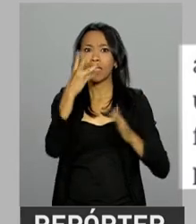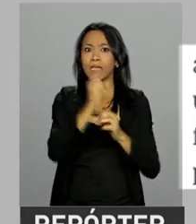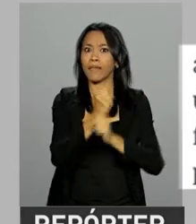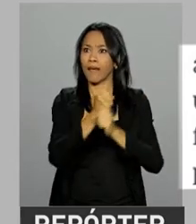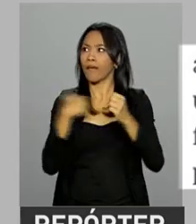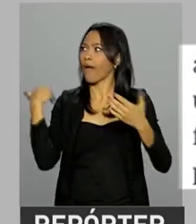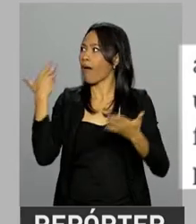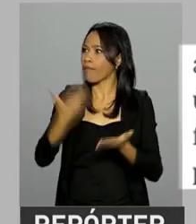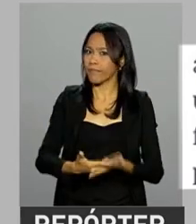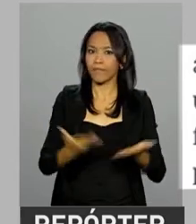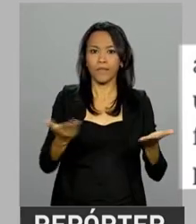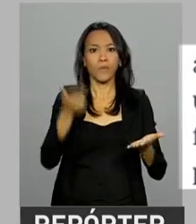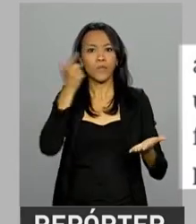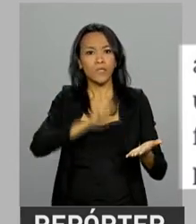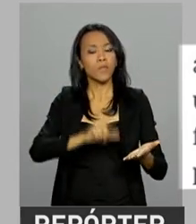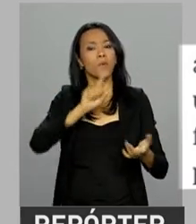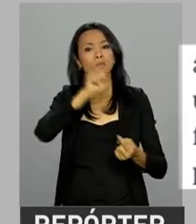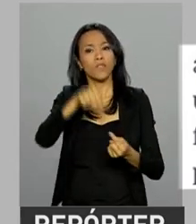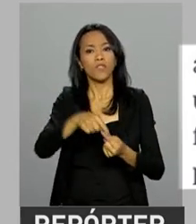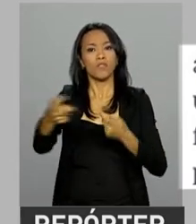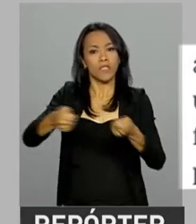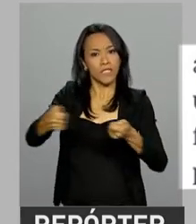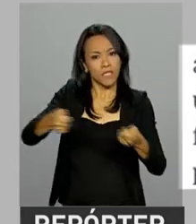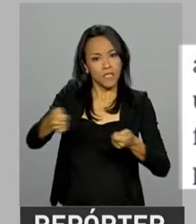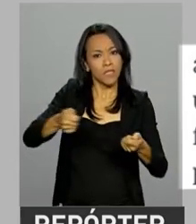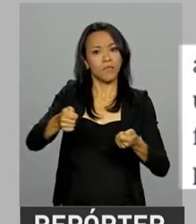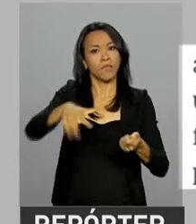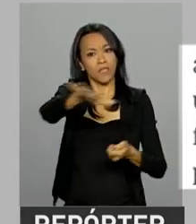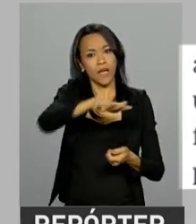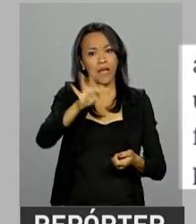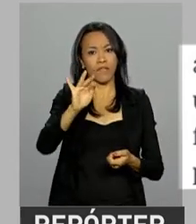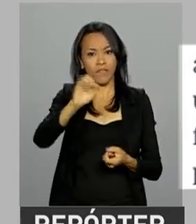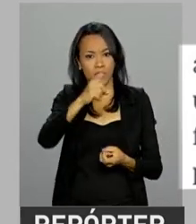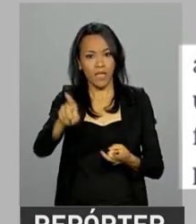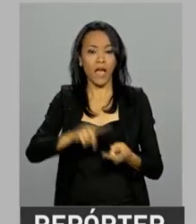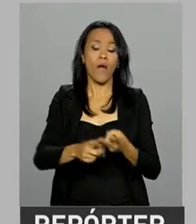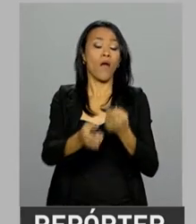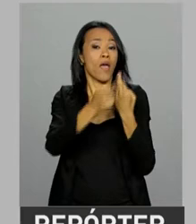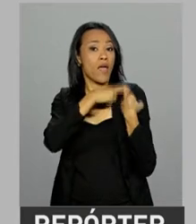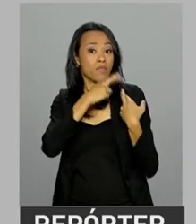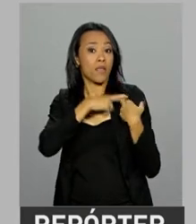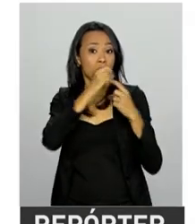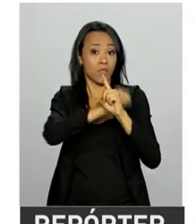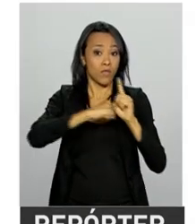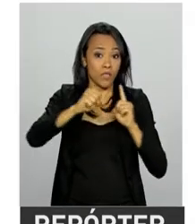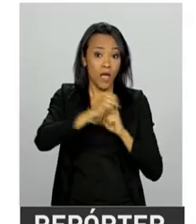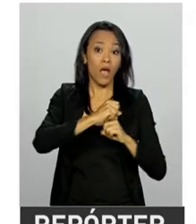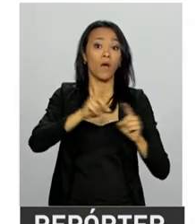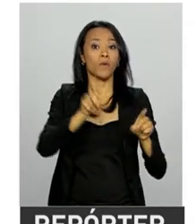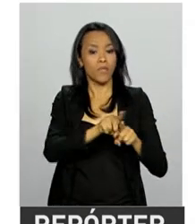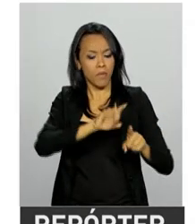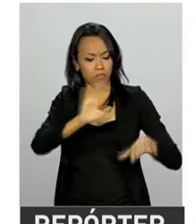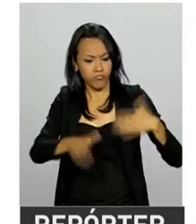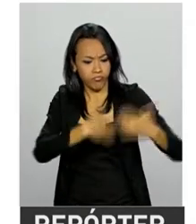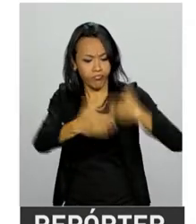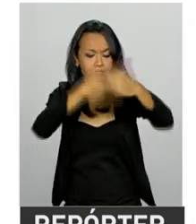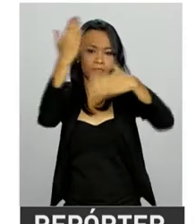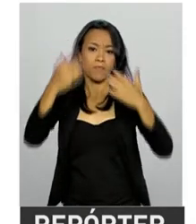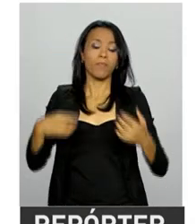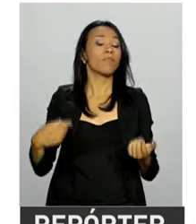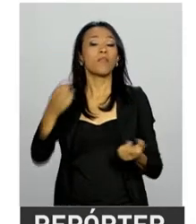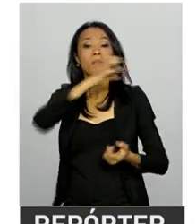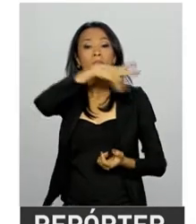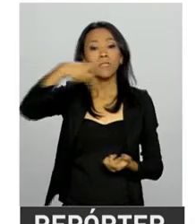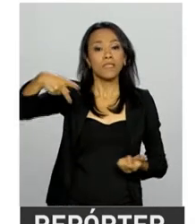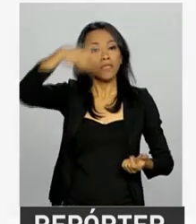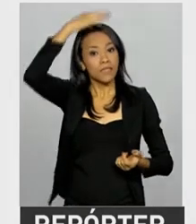pilares o equilíbrio fiscal a responsabilidade social eo aumento da produtividade teme usa uma série